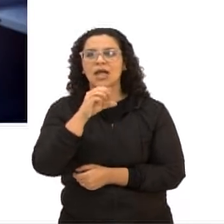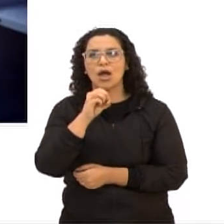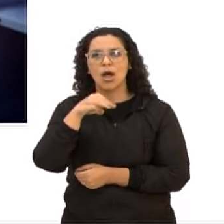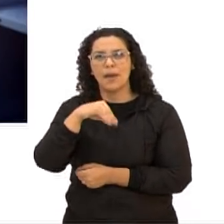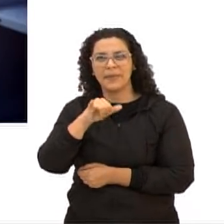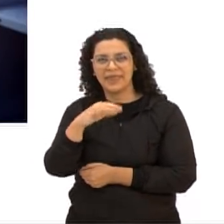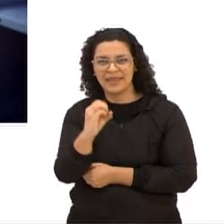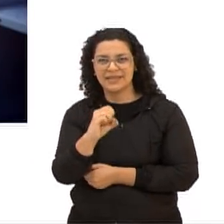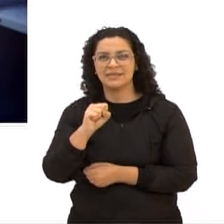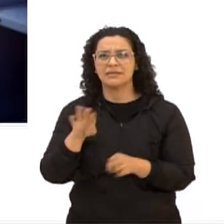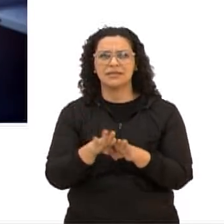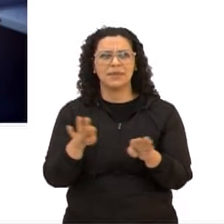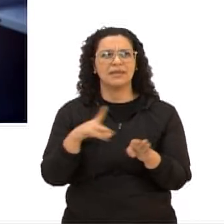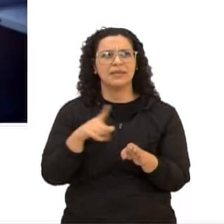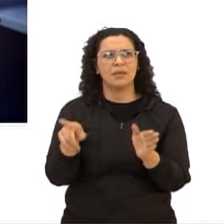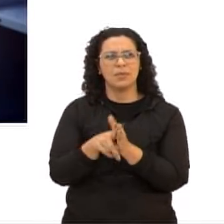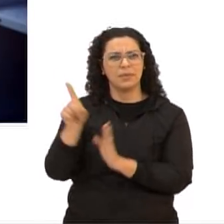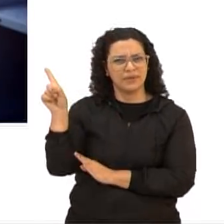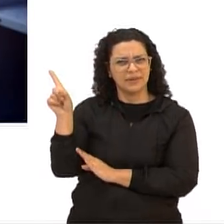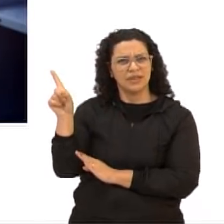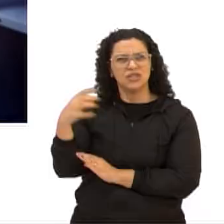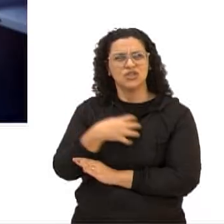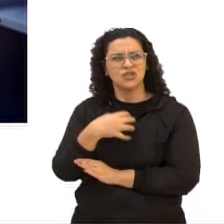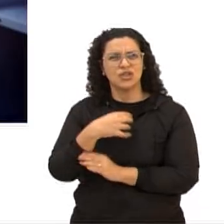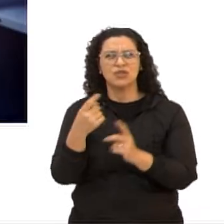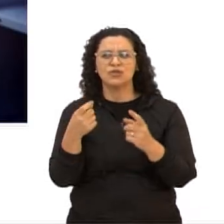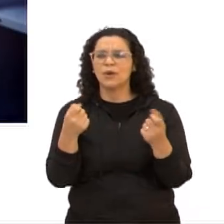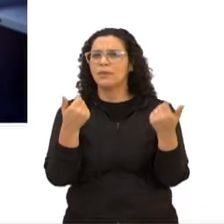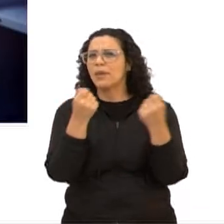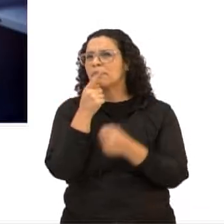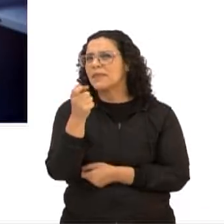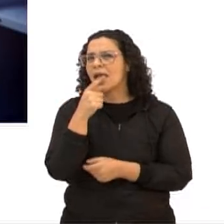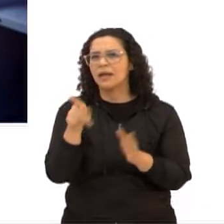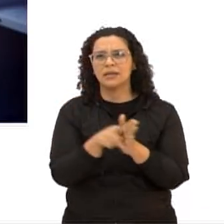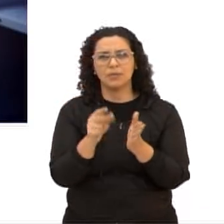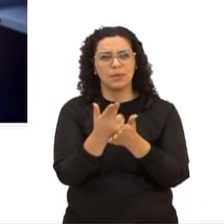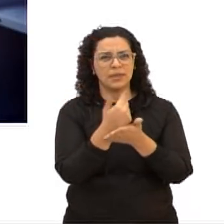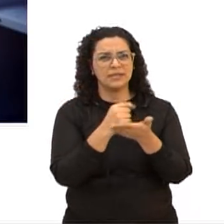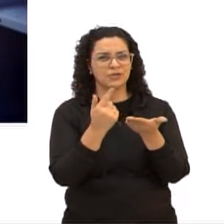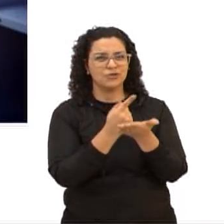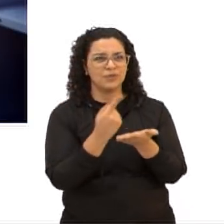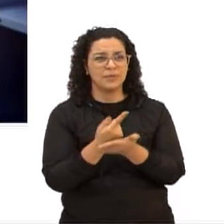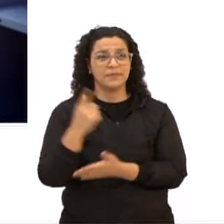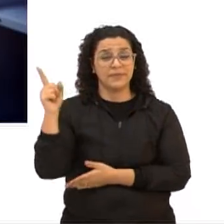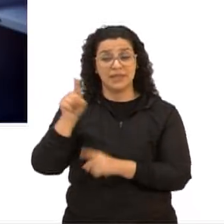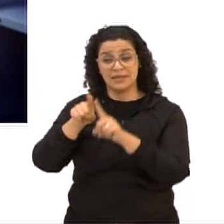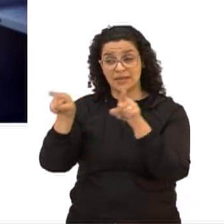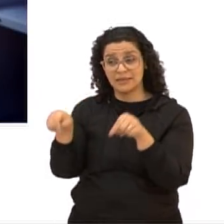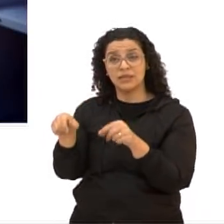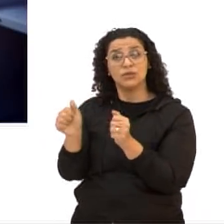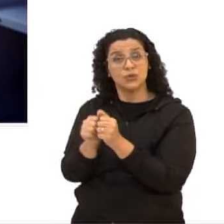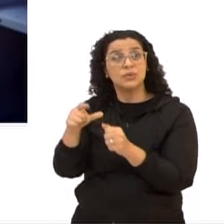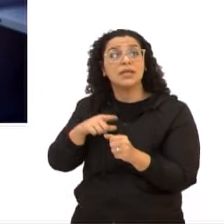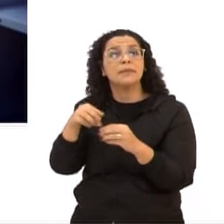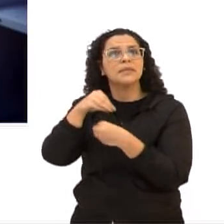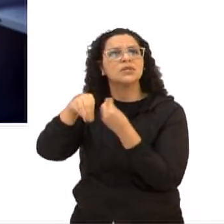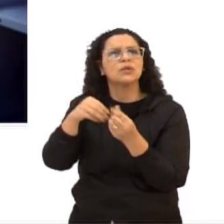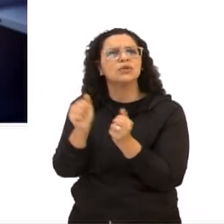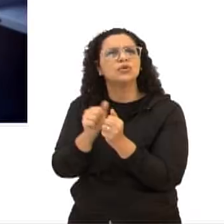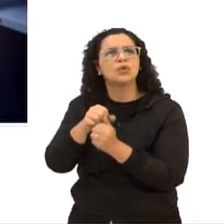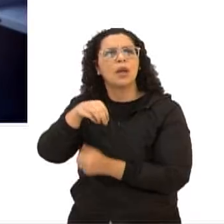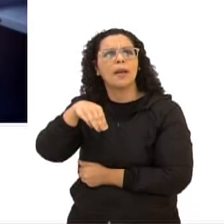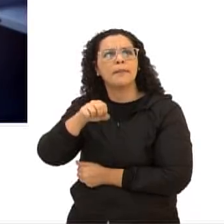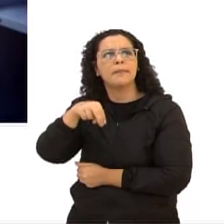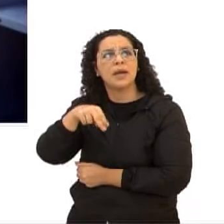exemplo, a revista Chiclete com Banana e tal, é um estilo cômico de cartoon, né? E também naquela sala, como eu comentei, a gente tem